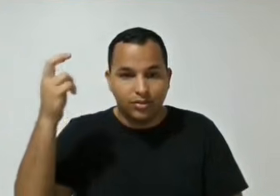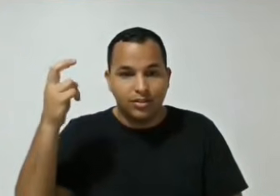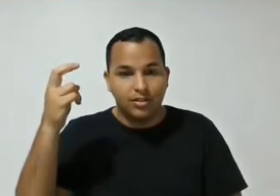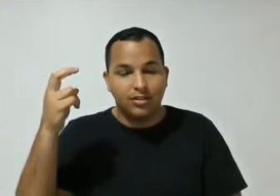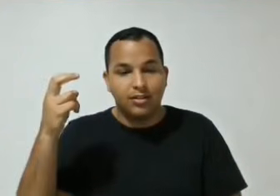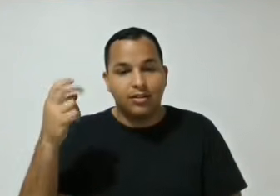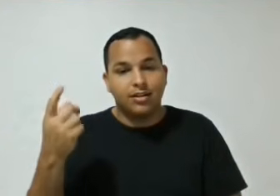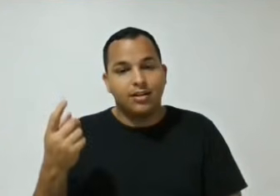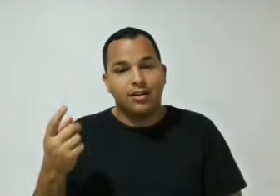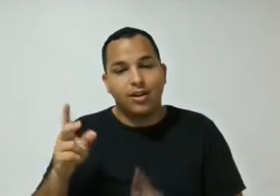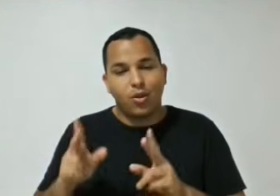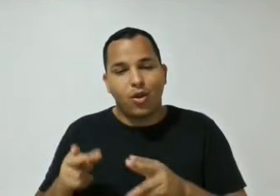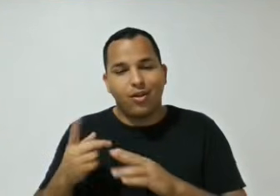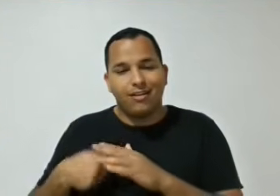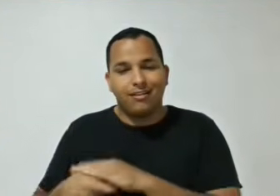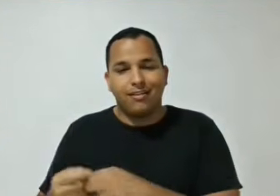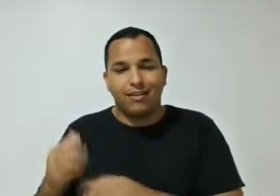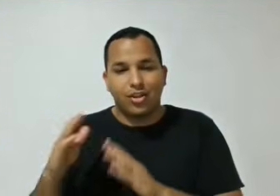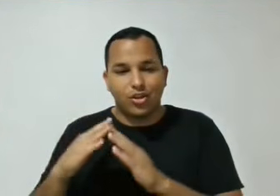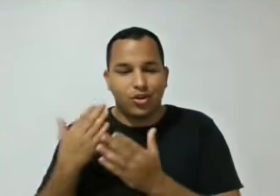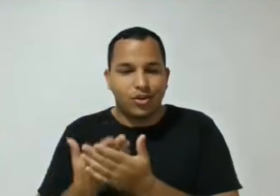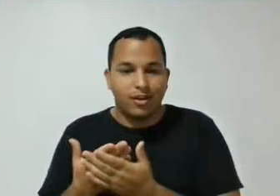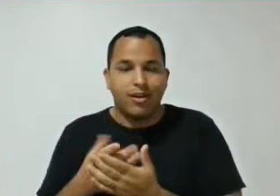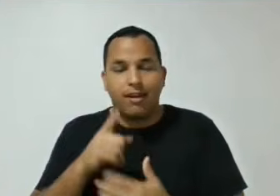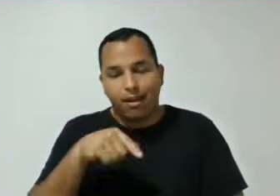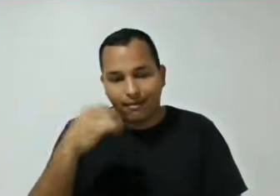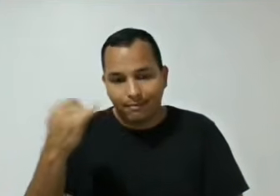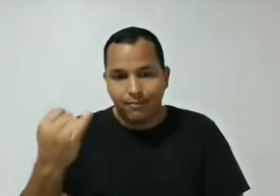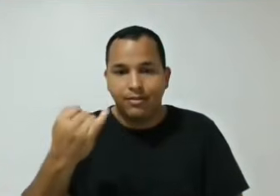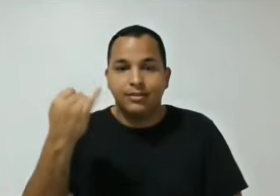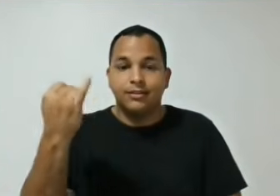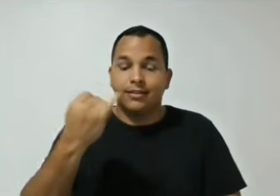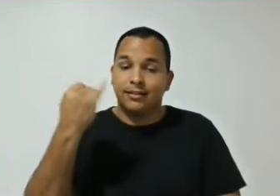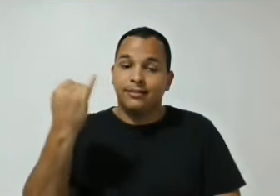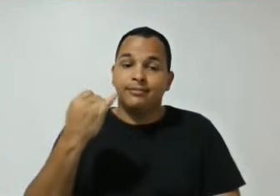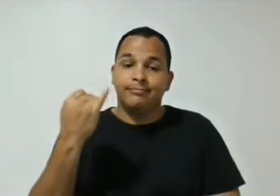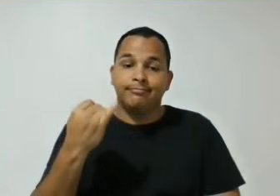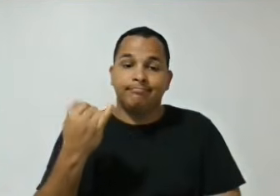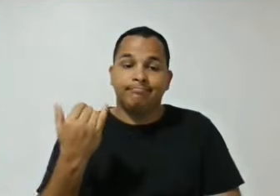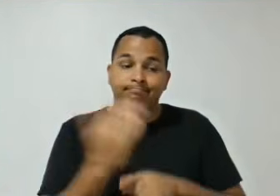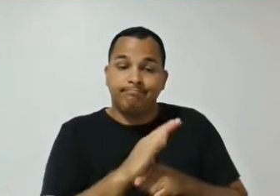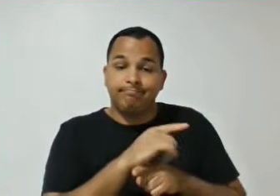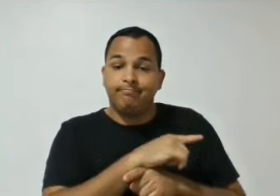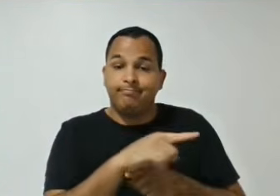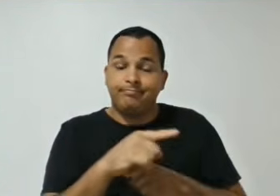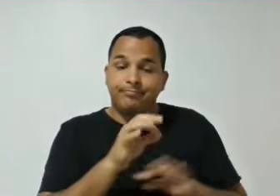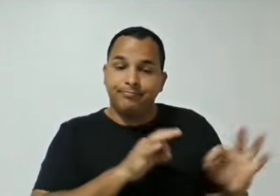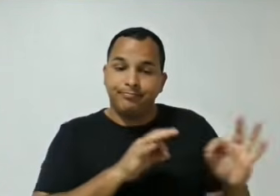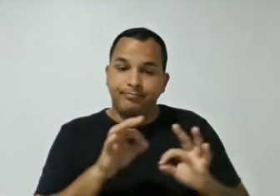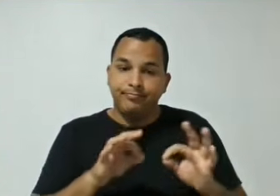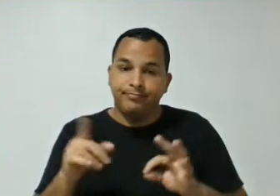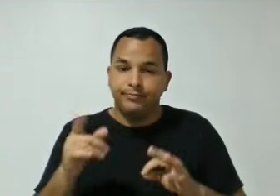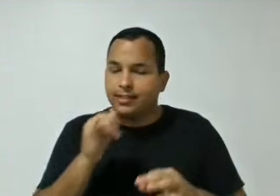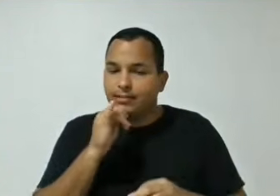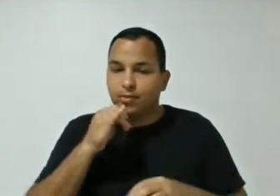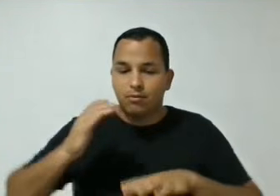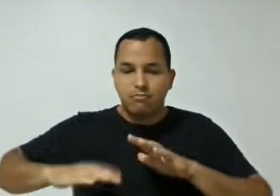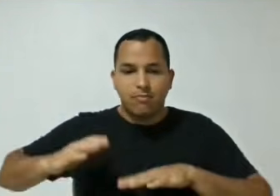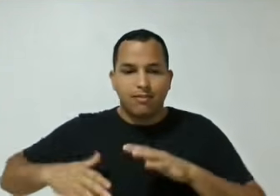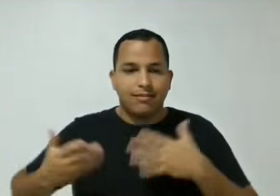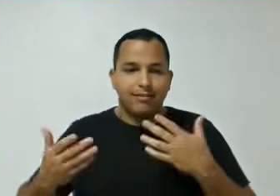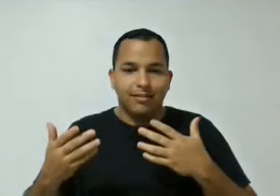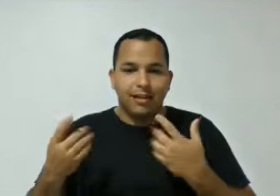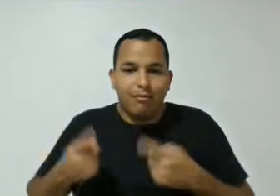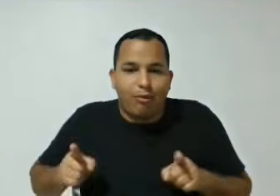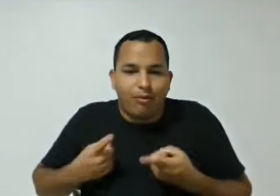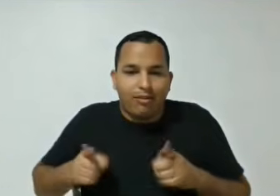muito importante, especialmente para a manutenção, né, porque, por exemplo, os instrumentos são utilizados na oficina de